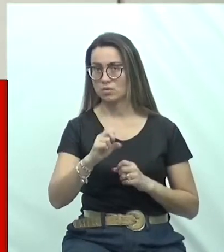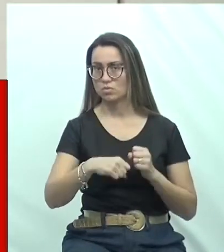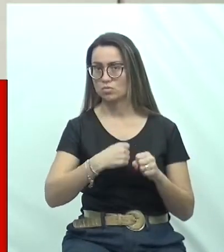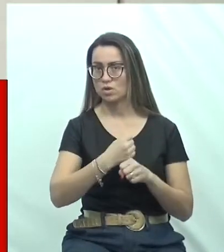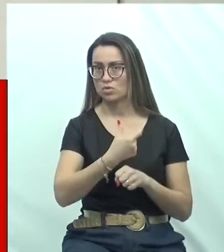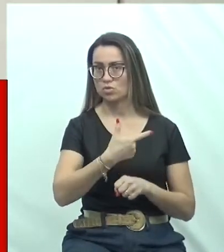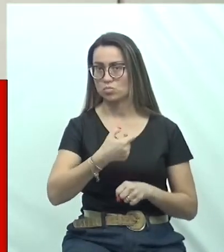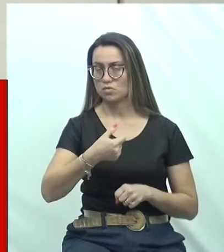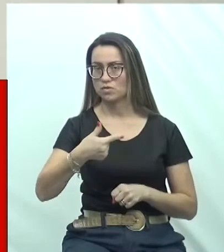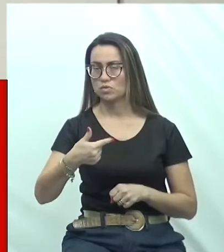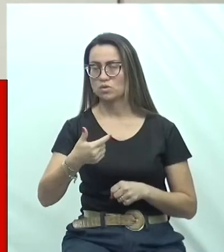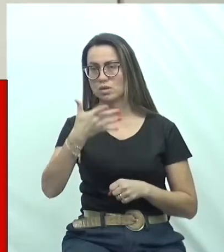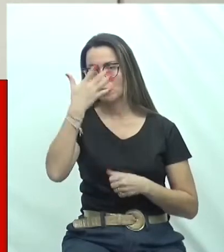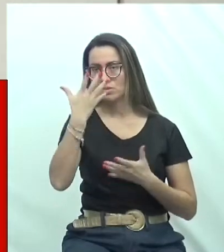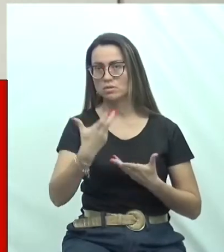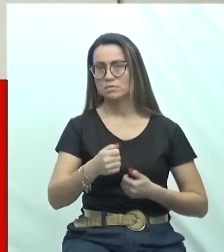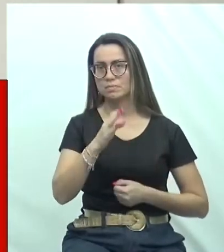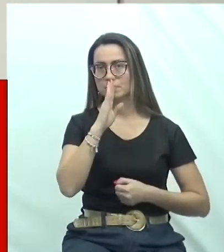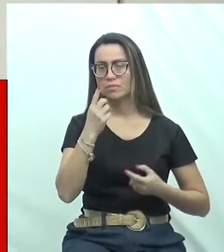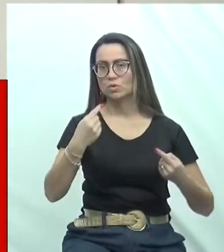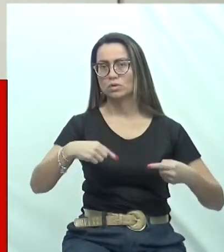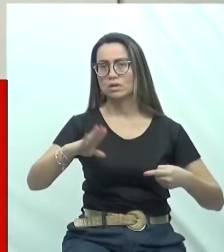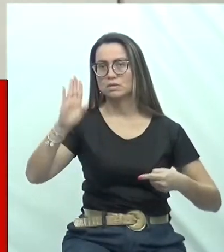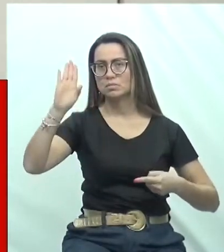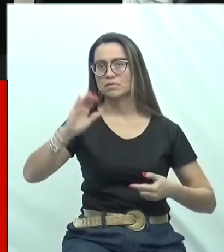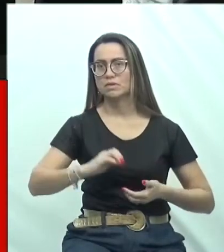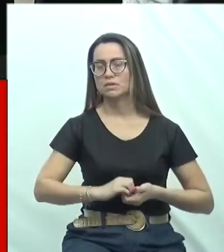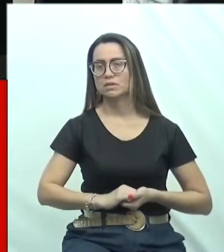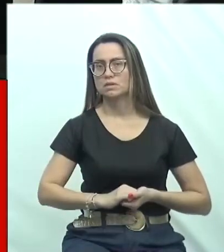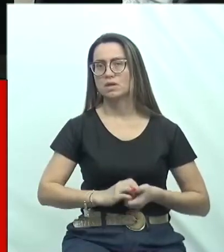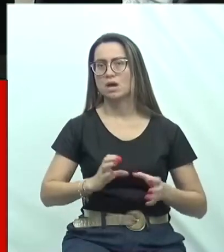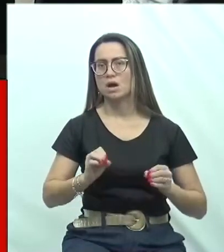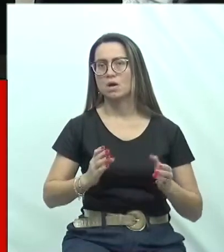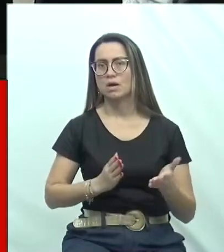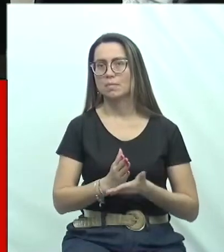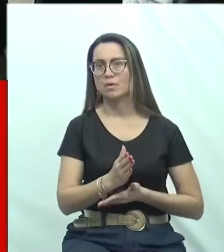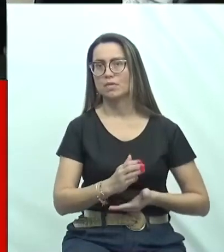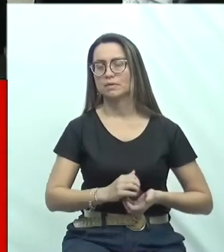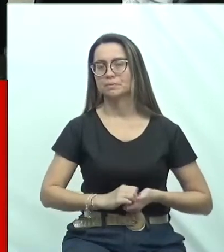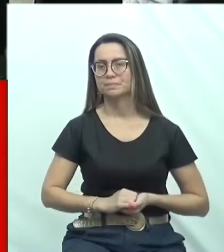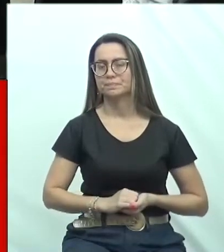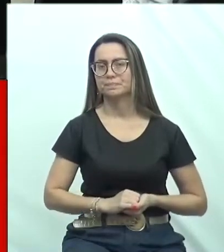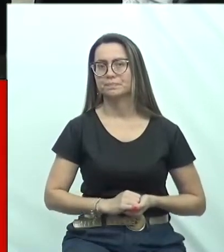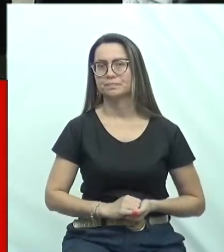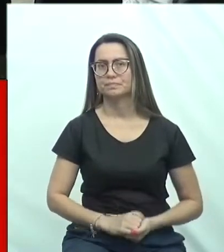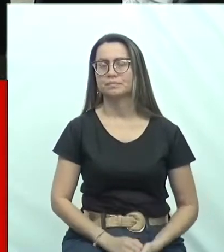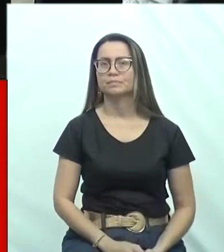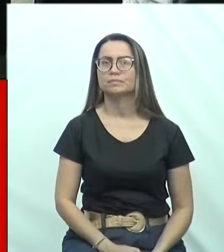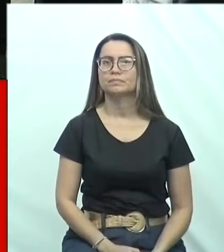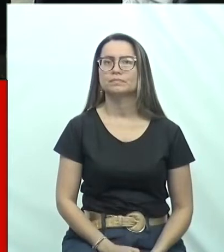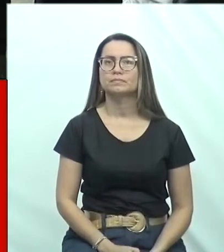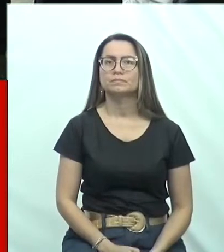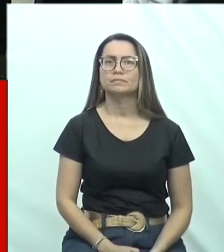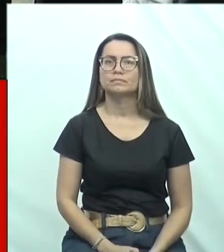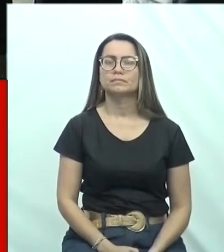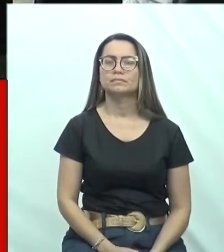35/2022. Favoráveis permaneçam como estão, os contrários se manifestem. Aprovado por unanimidade.